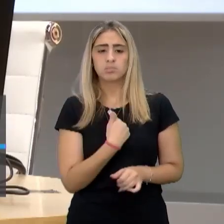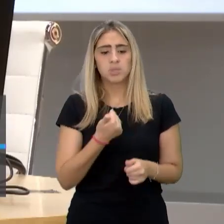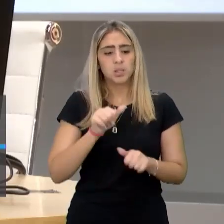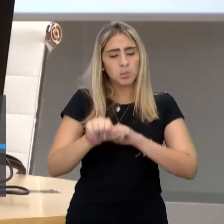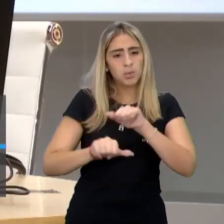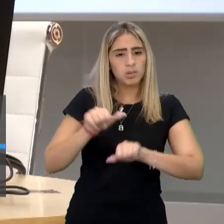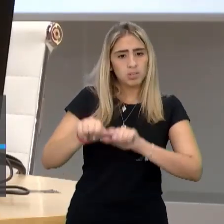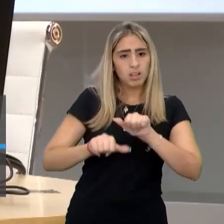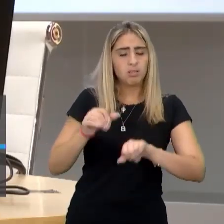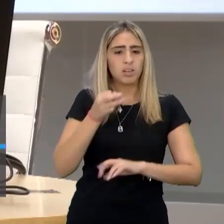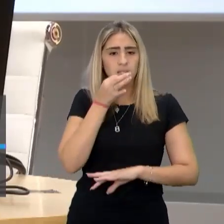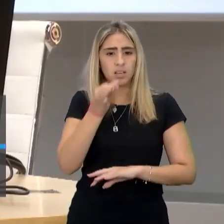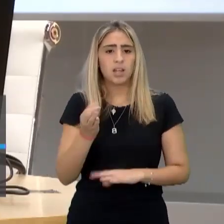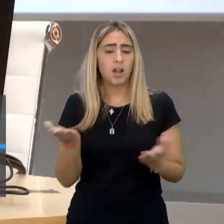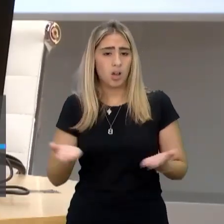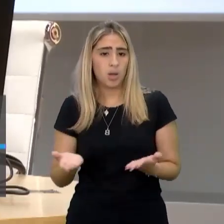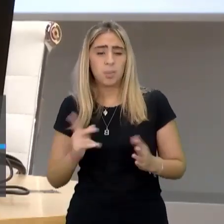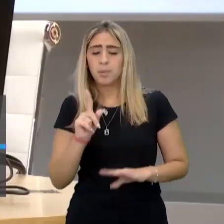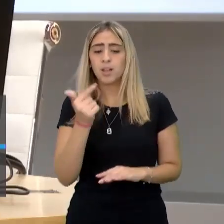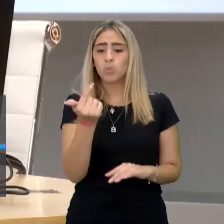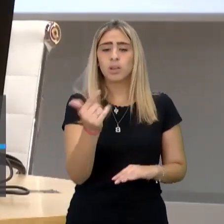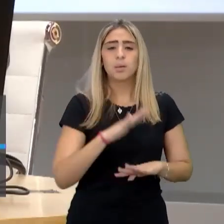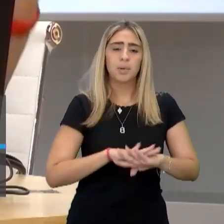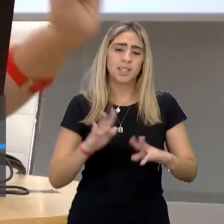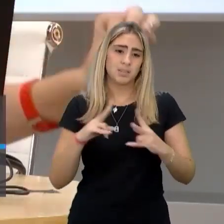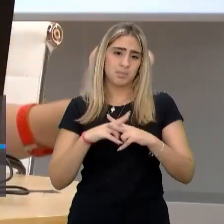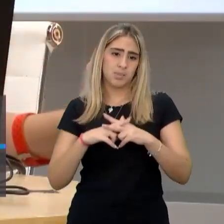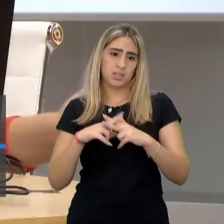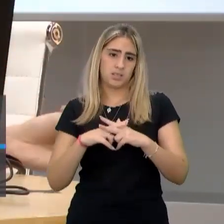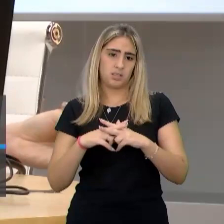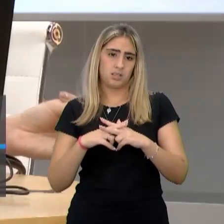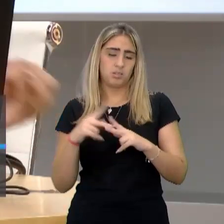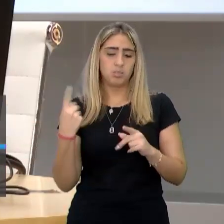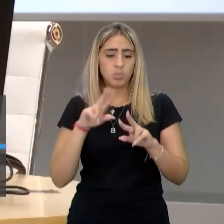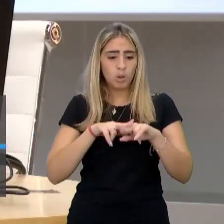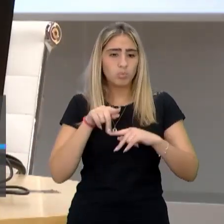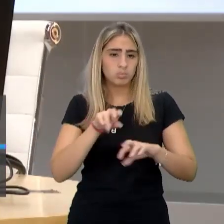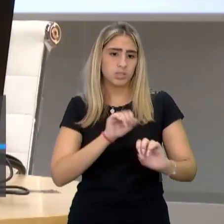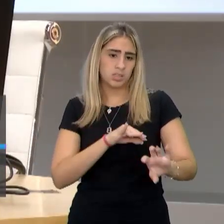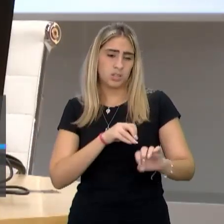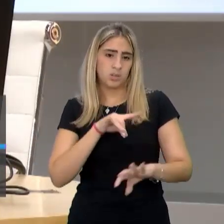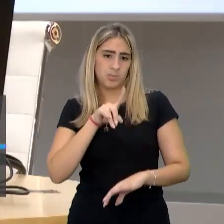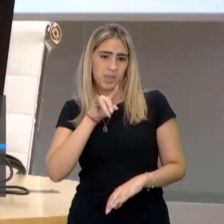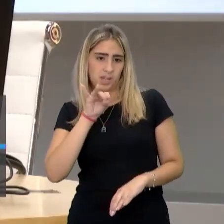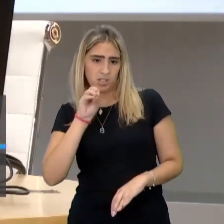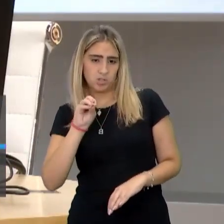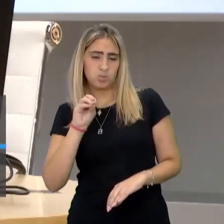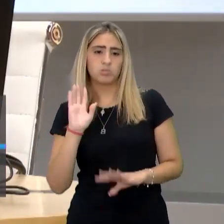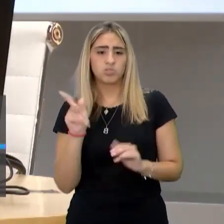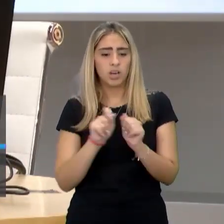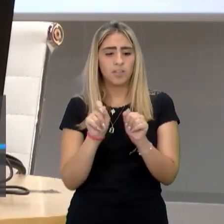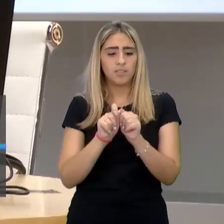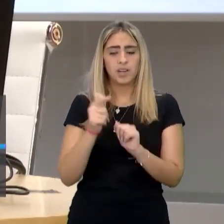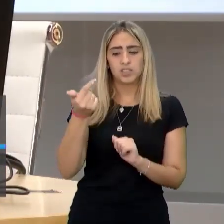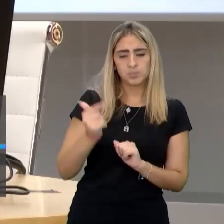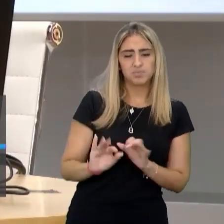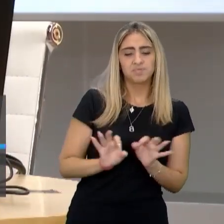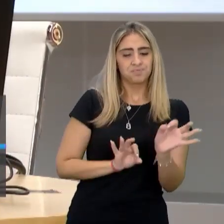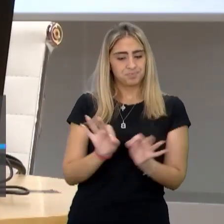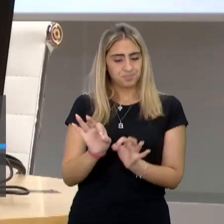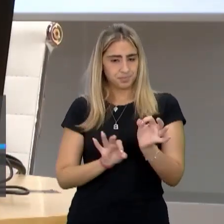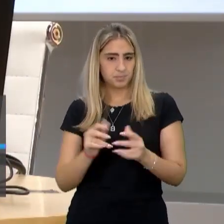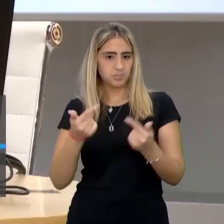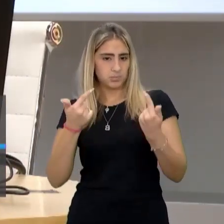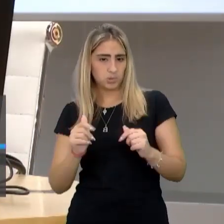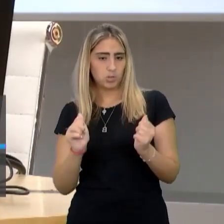esse critério agora para não ter mais brigas, já que a gente ainda não aplicou isso no ensino médio. E aí já refaz, já planeja novamente